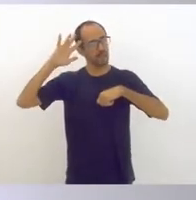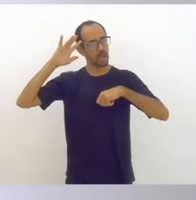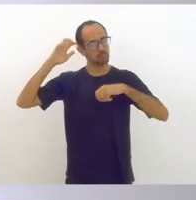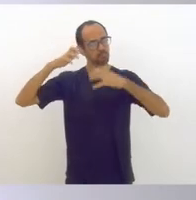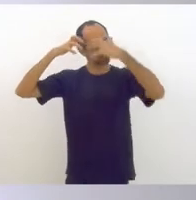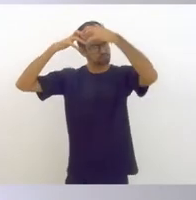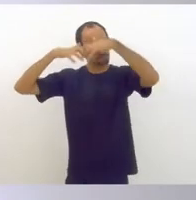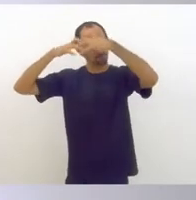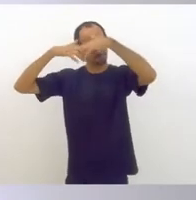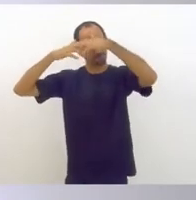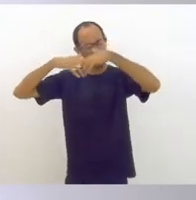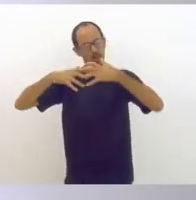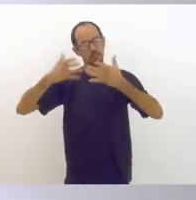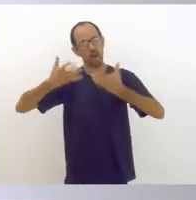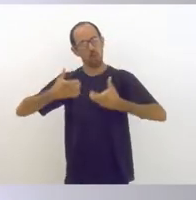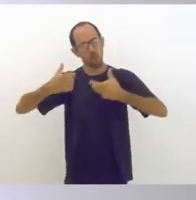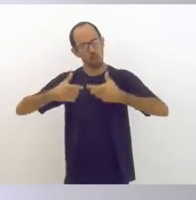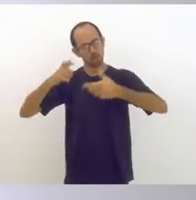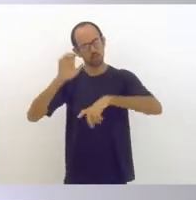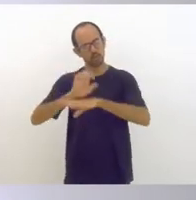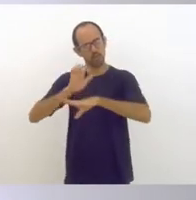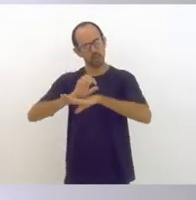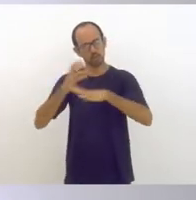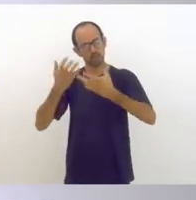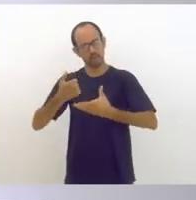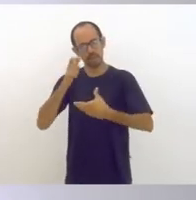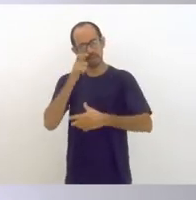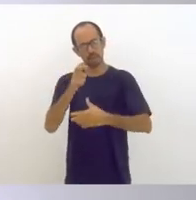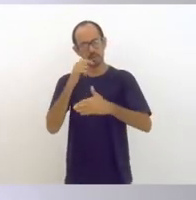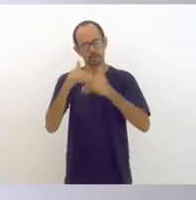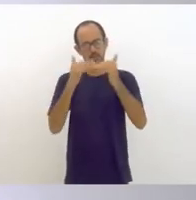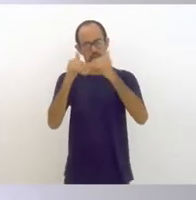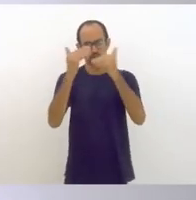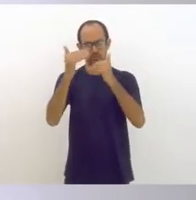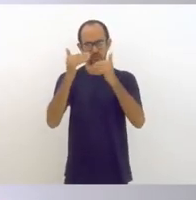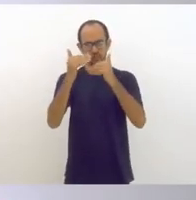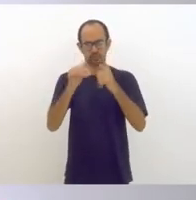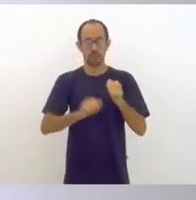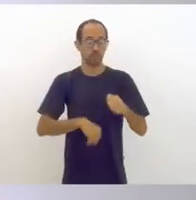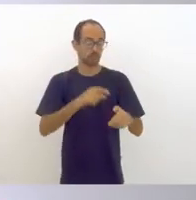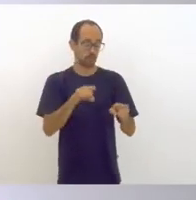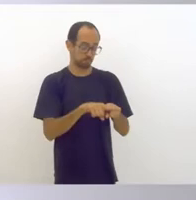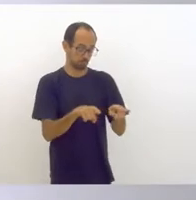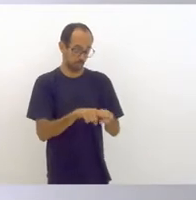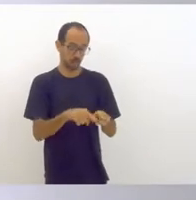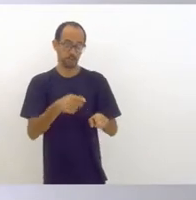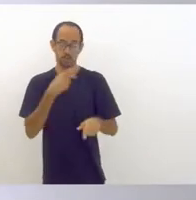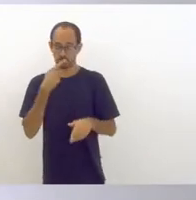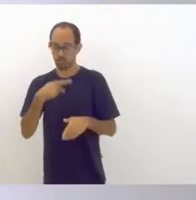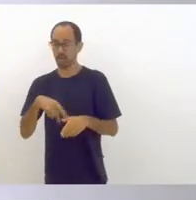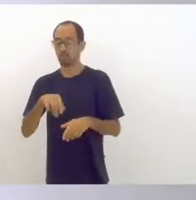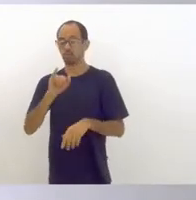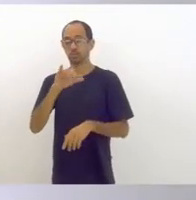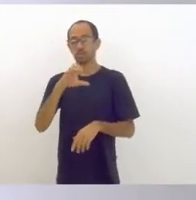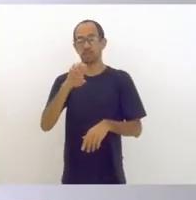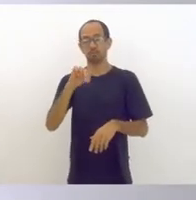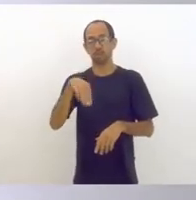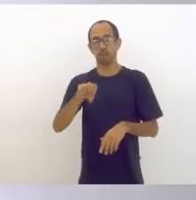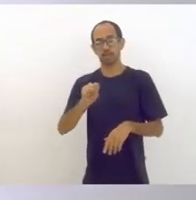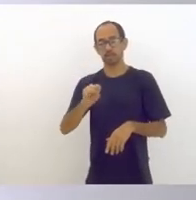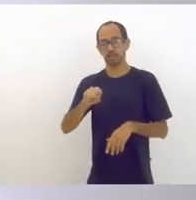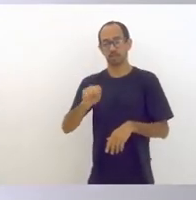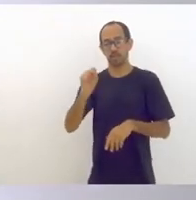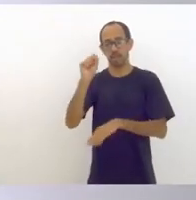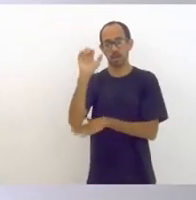queria deixar, fazer um esclarecimento com relação ao ICMS ecológico. Tem se dito por aí que esse projeto... Como